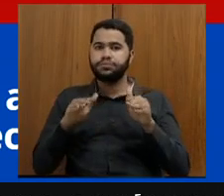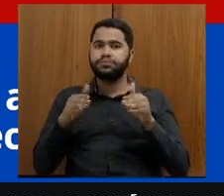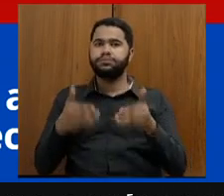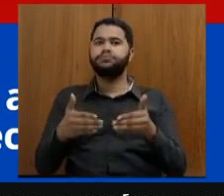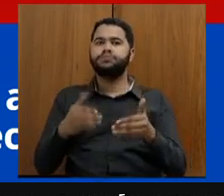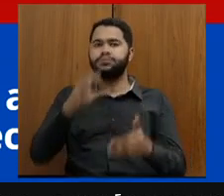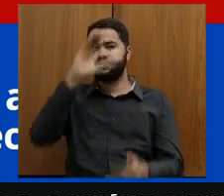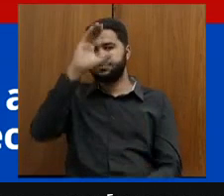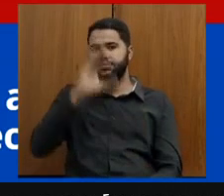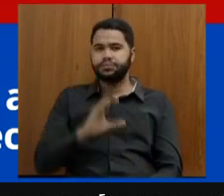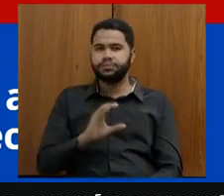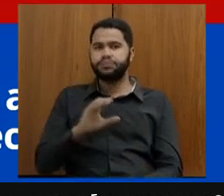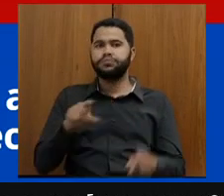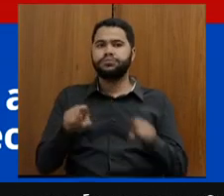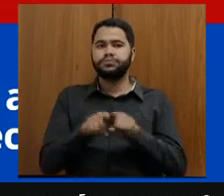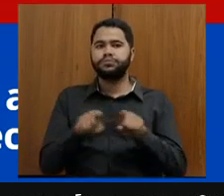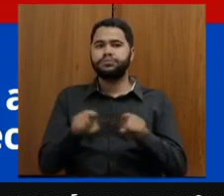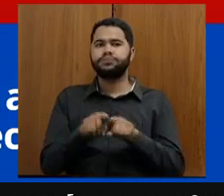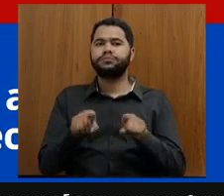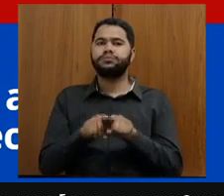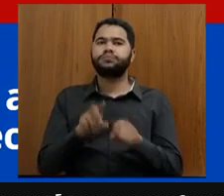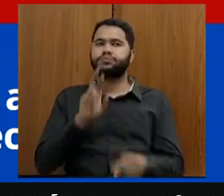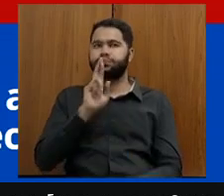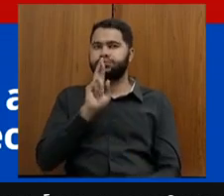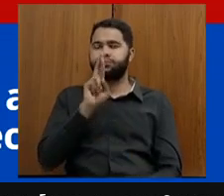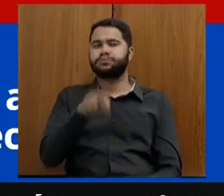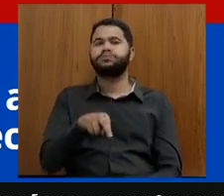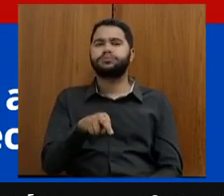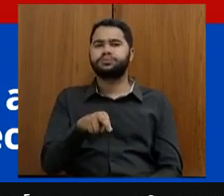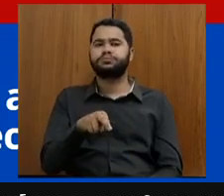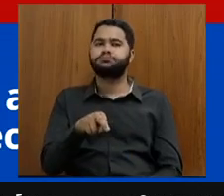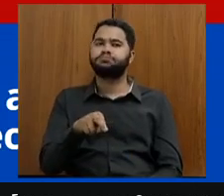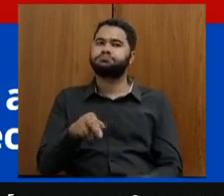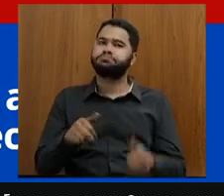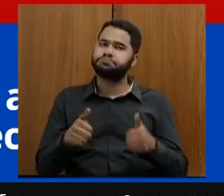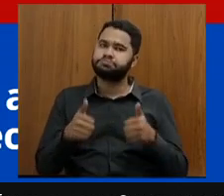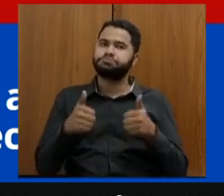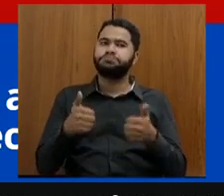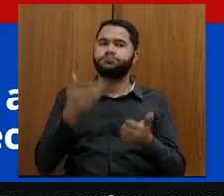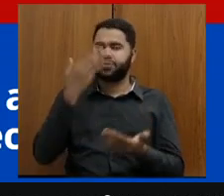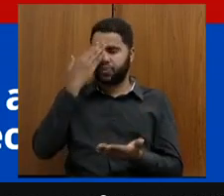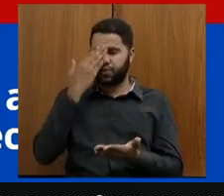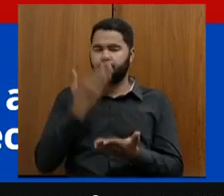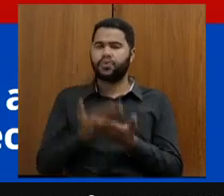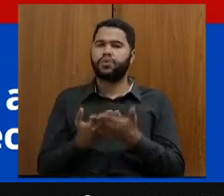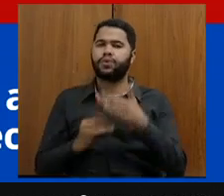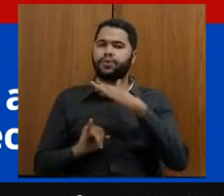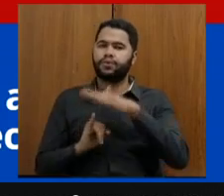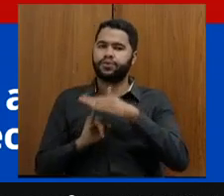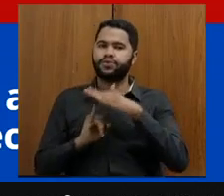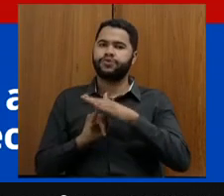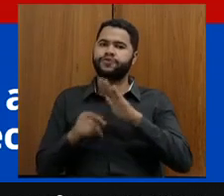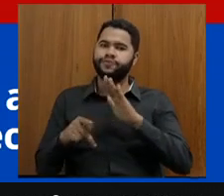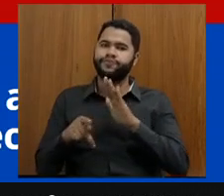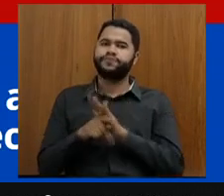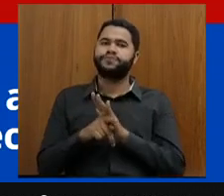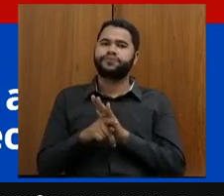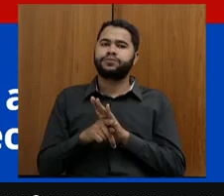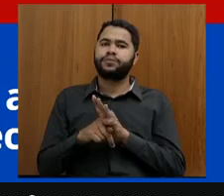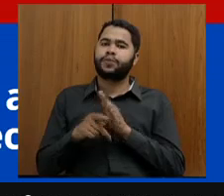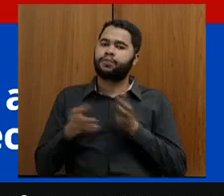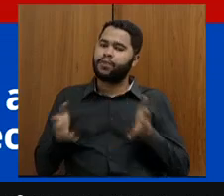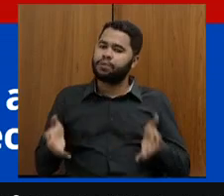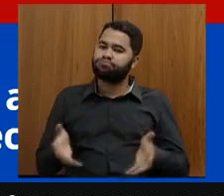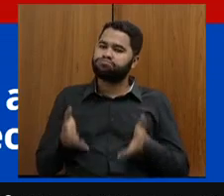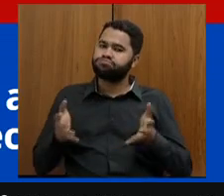e essa esses resultados a gente tem credibilidade dele tem confiança da instituição dos parlamentares e